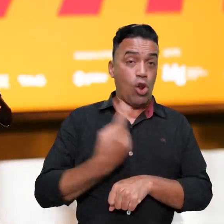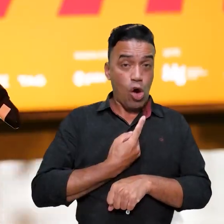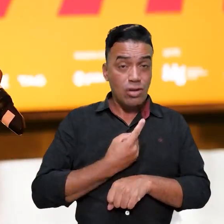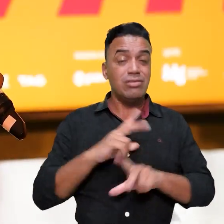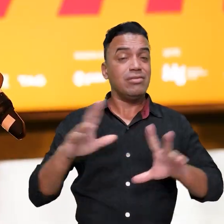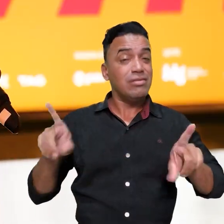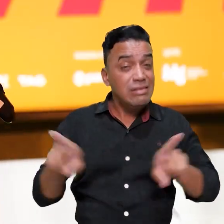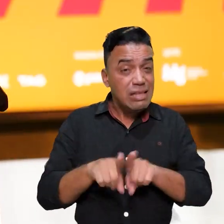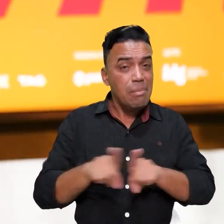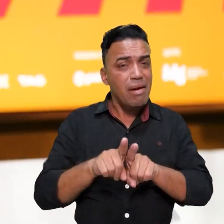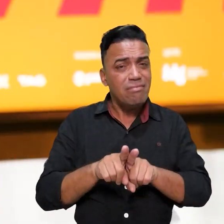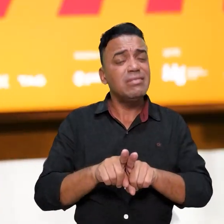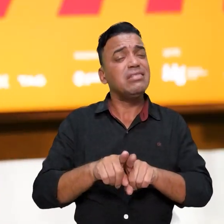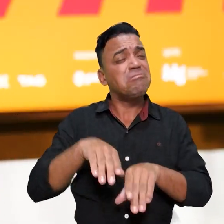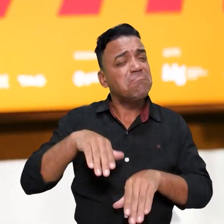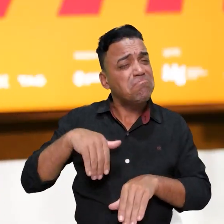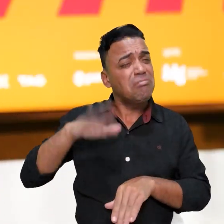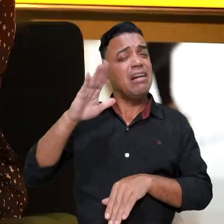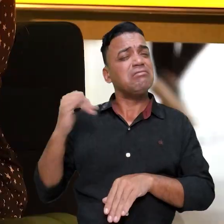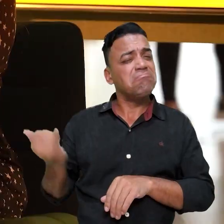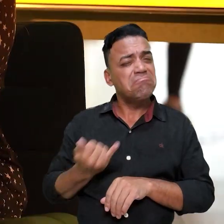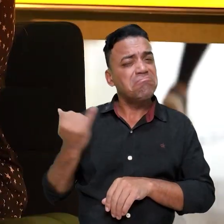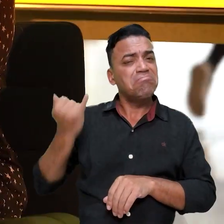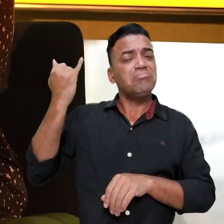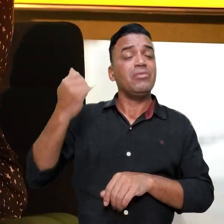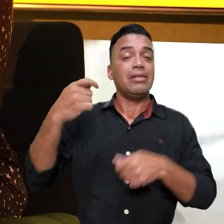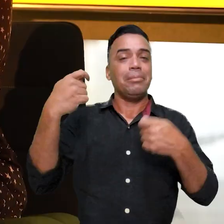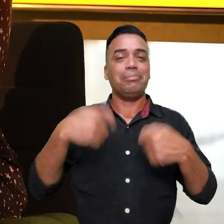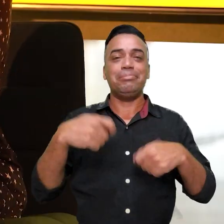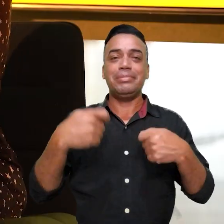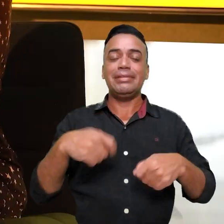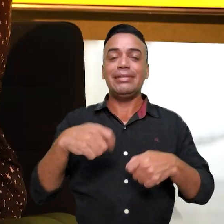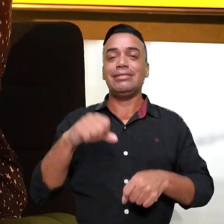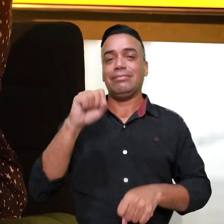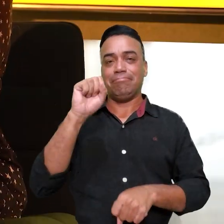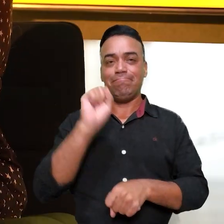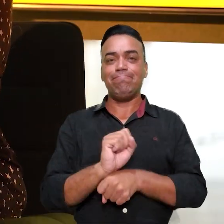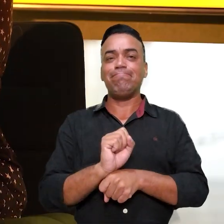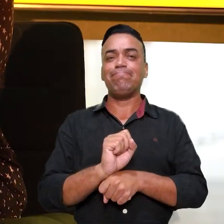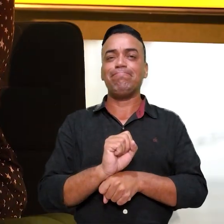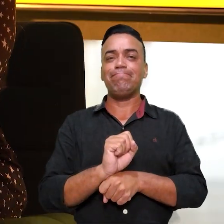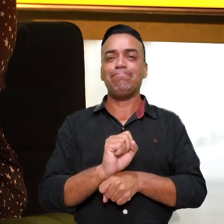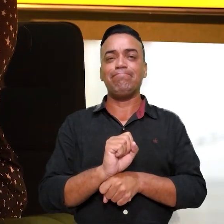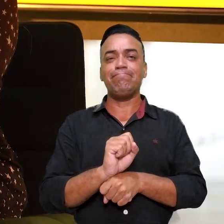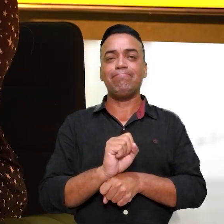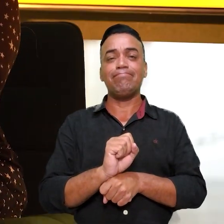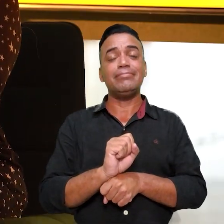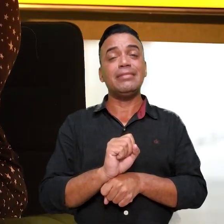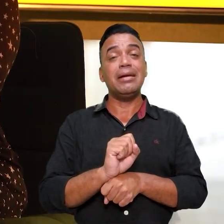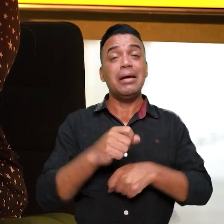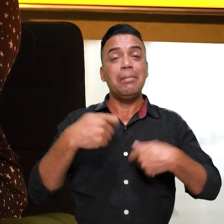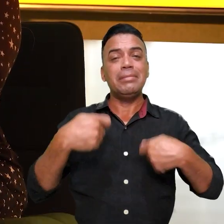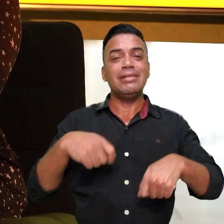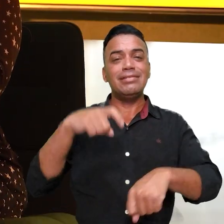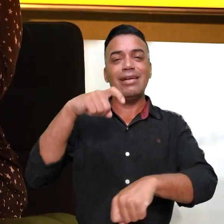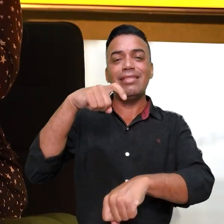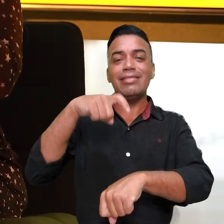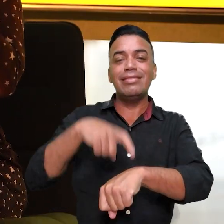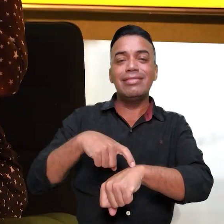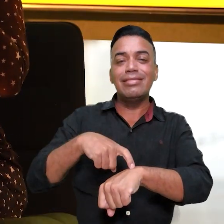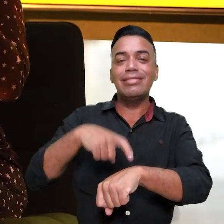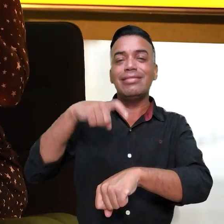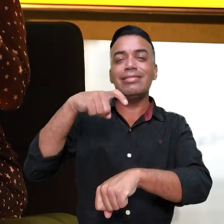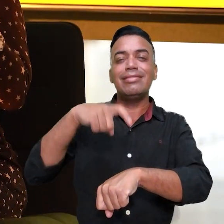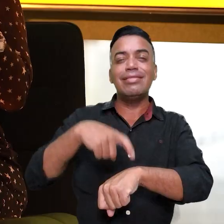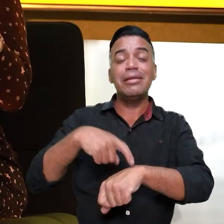que realmente importam, ela precisa parar, ela precisa de tempo, ela